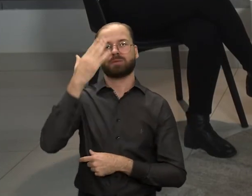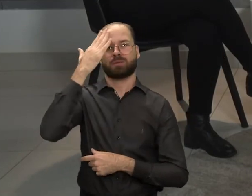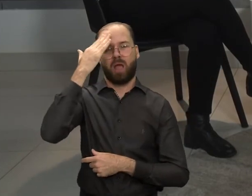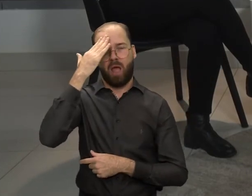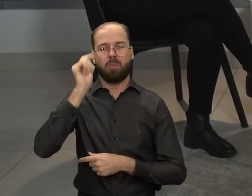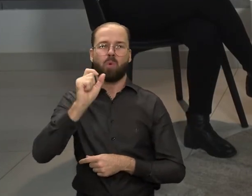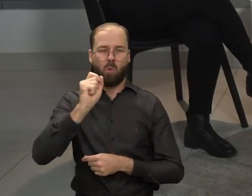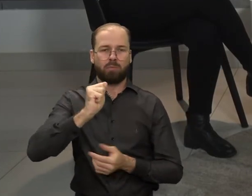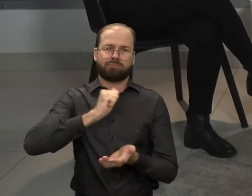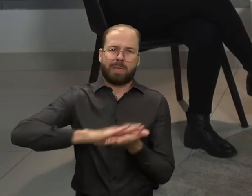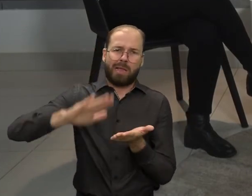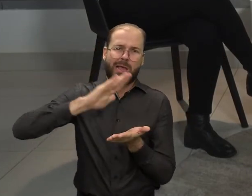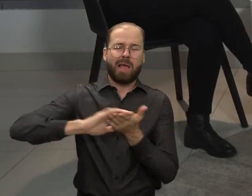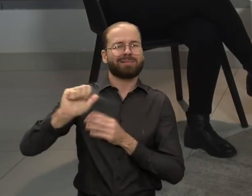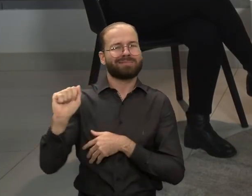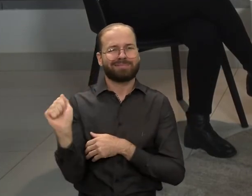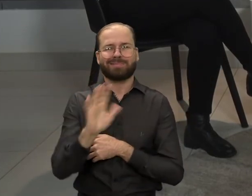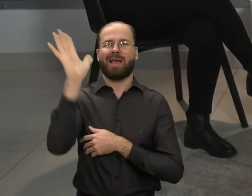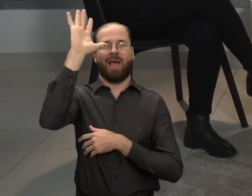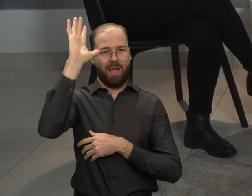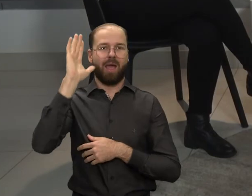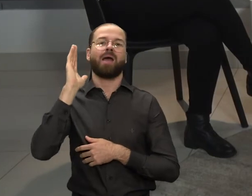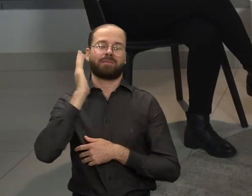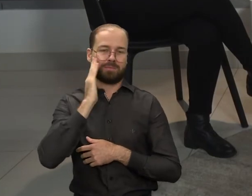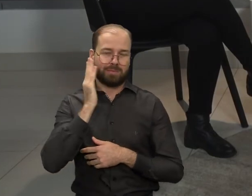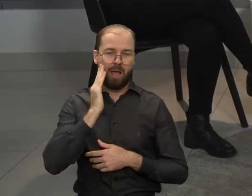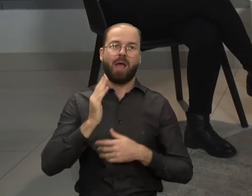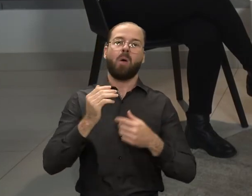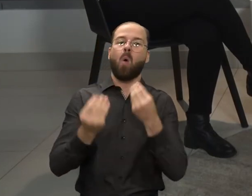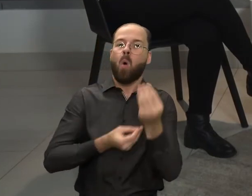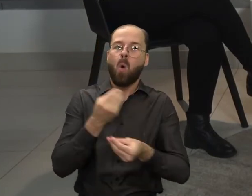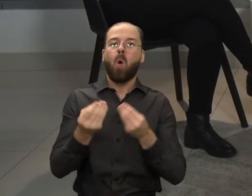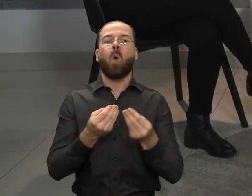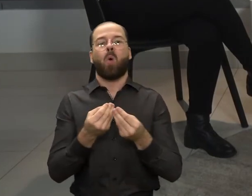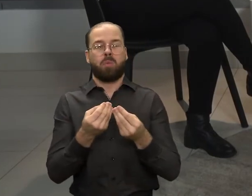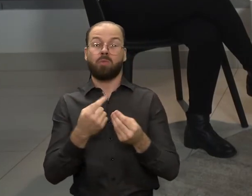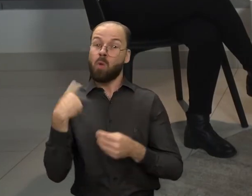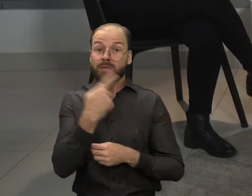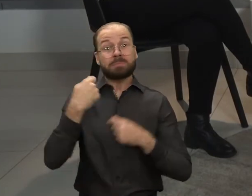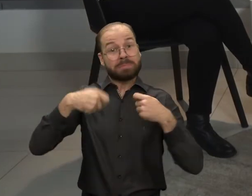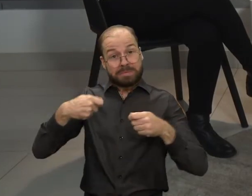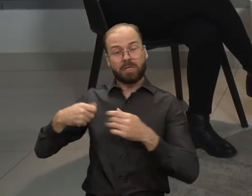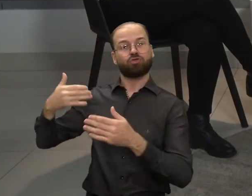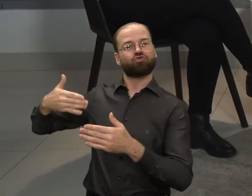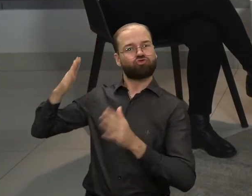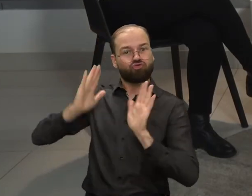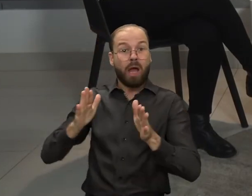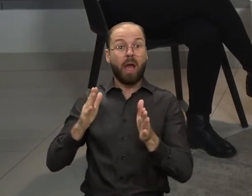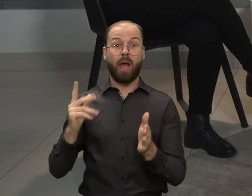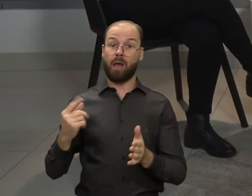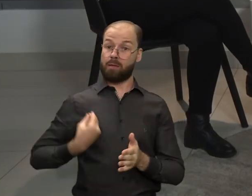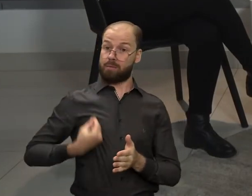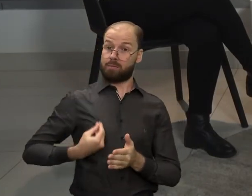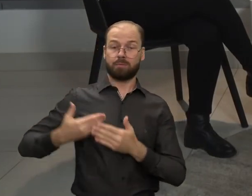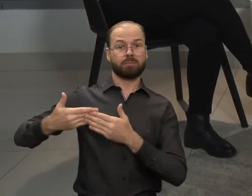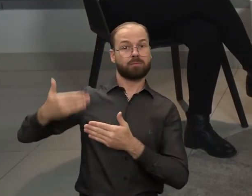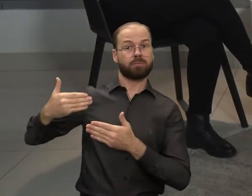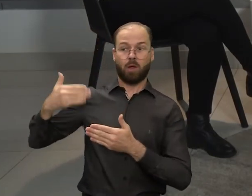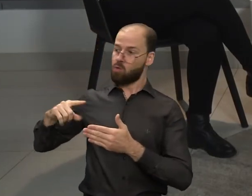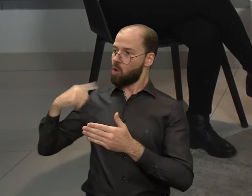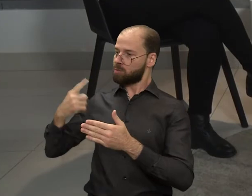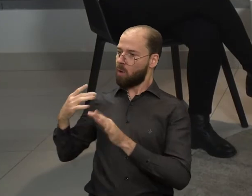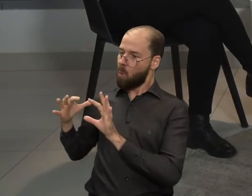saneamento hoje, né? Então é preciso dar continuidade ao que já existe e dizer como vai ser feito,